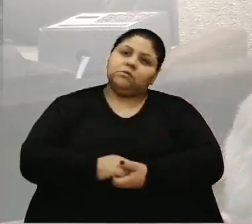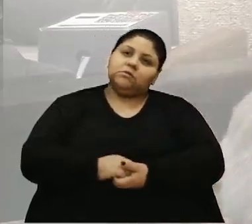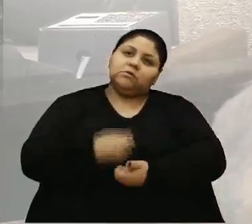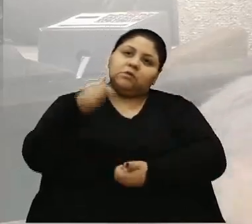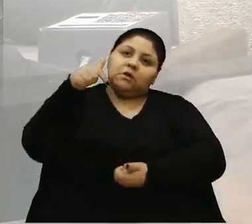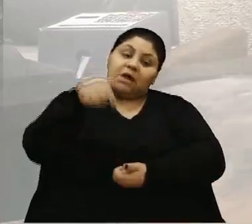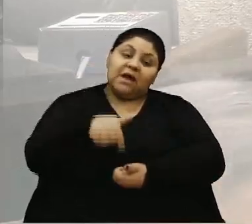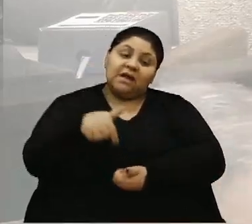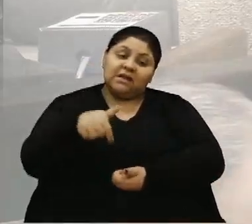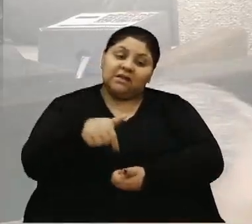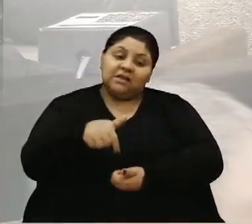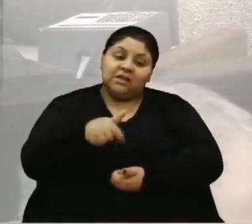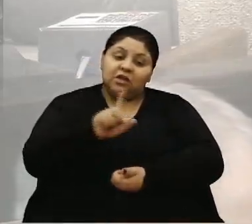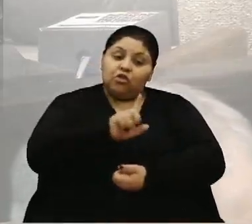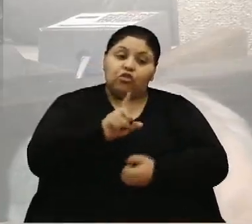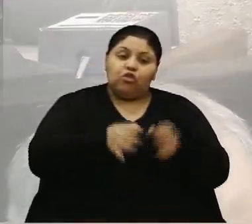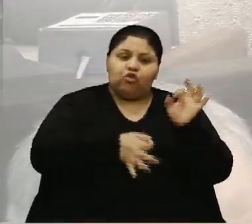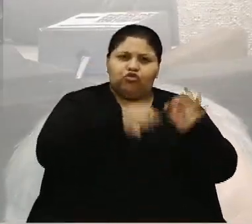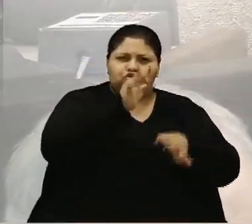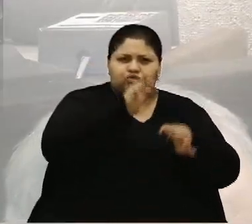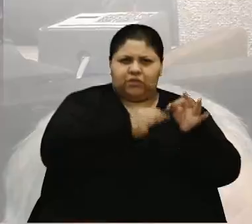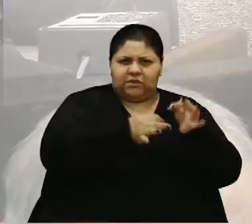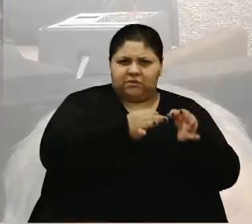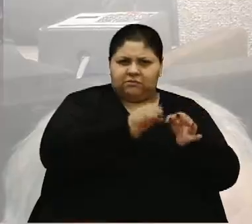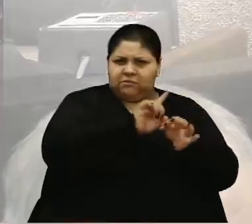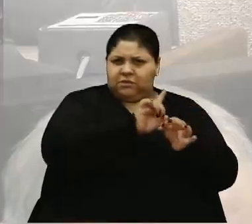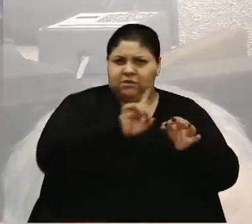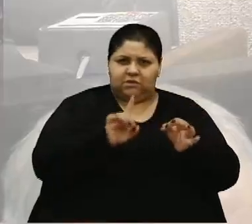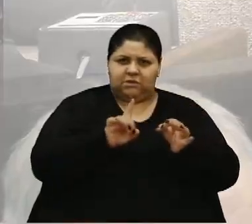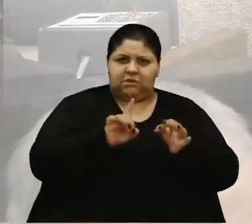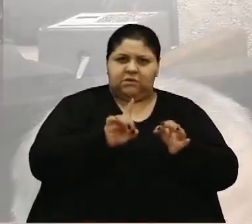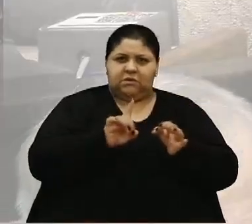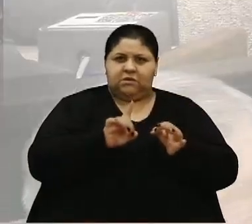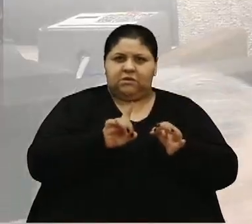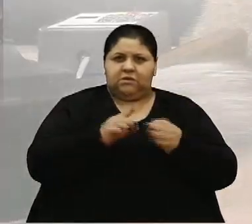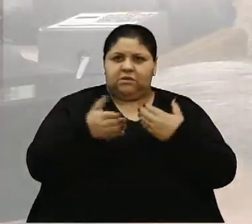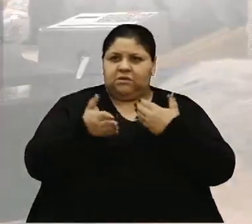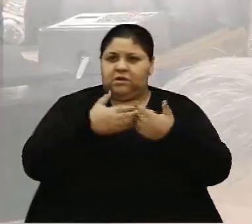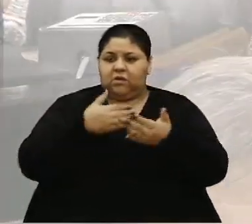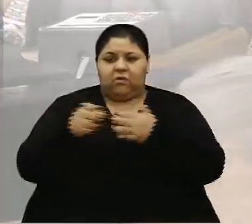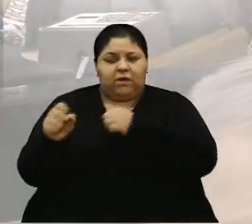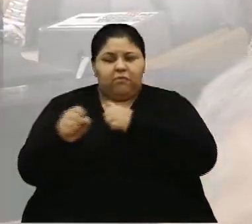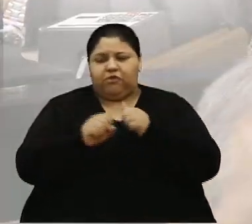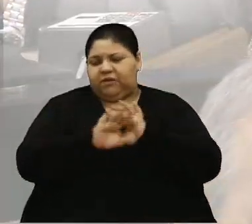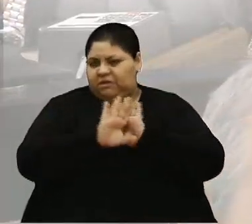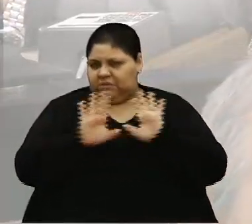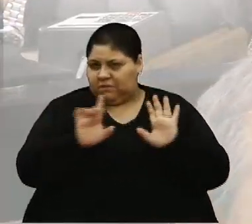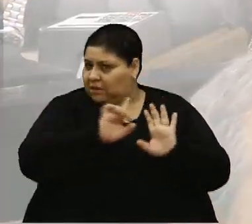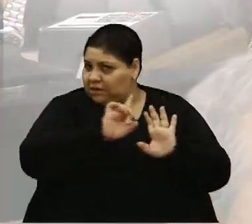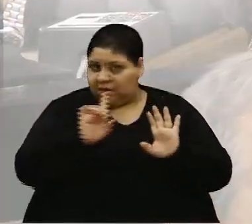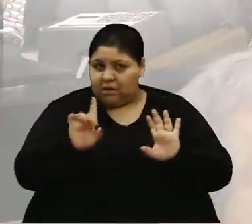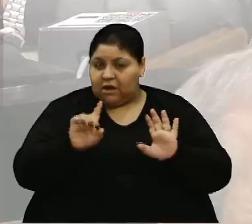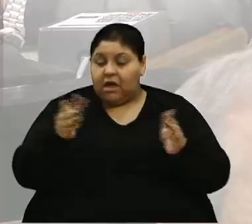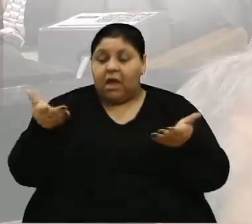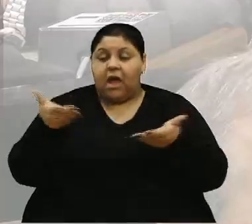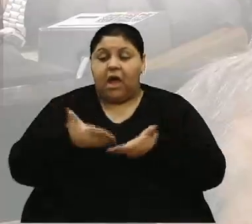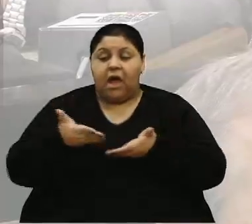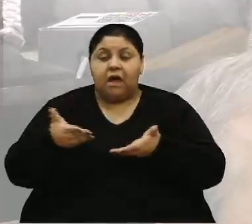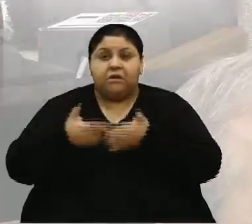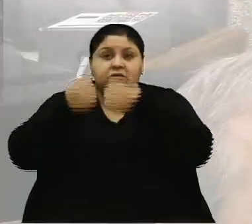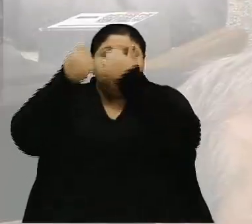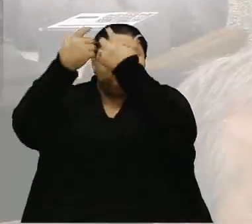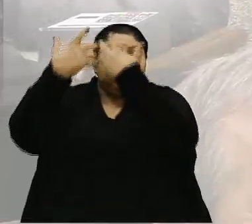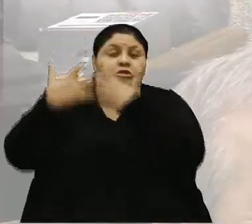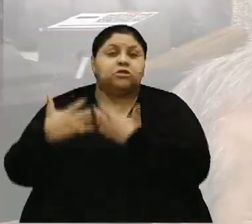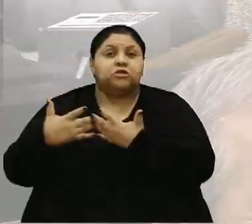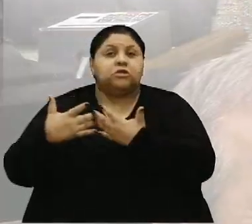eu não estou julgando, bem pelo contrário, a qualquer um poder. Eu estou aqui trazendo à baila o